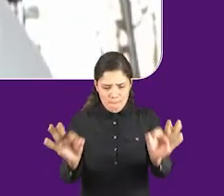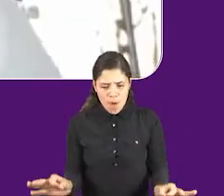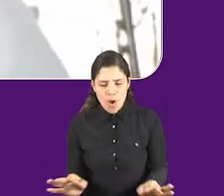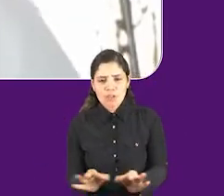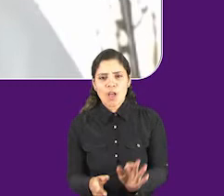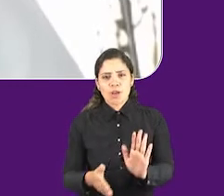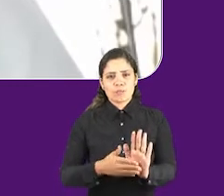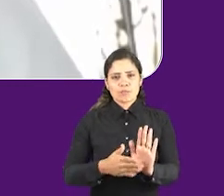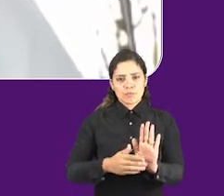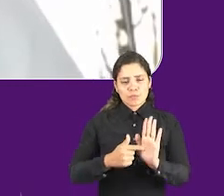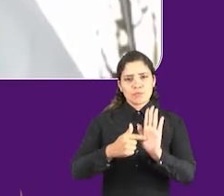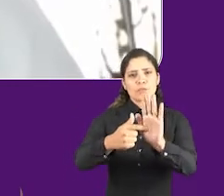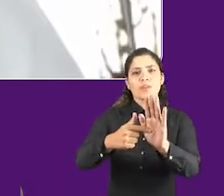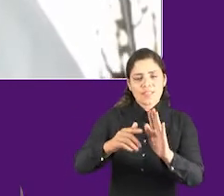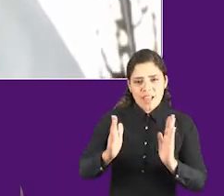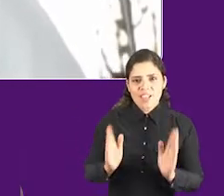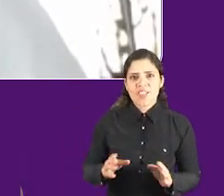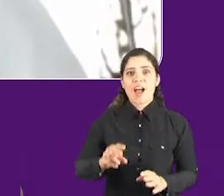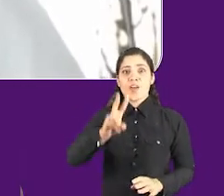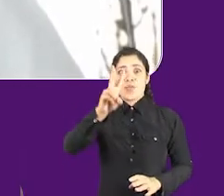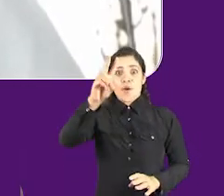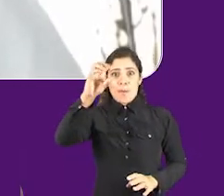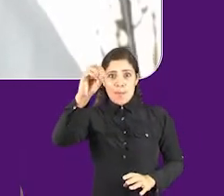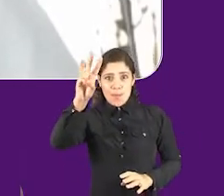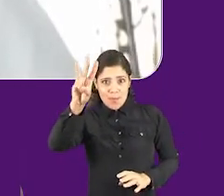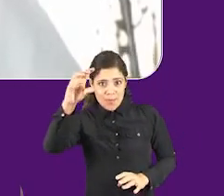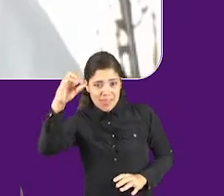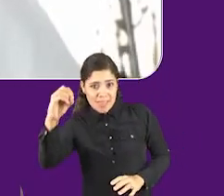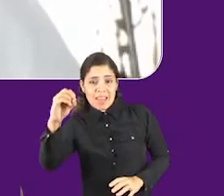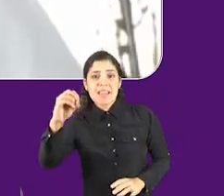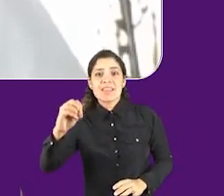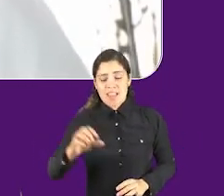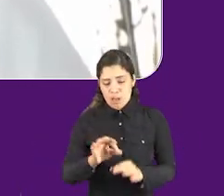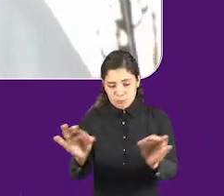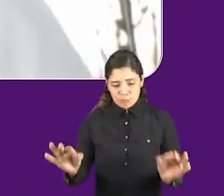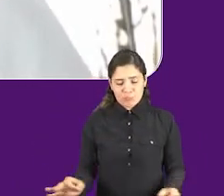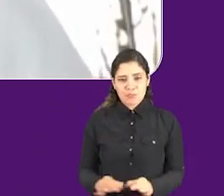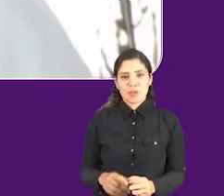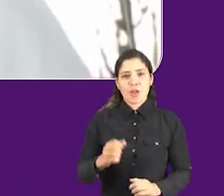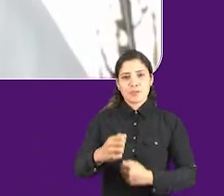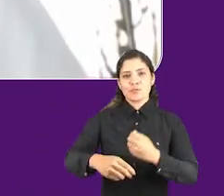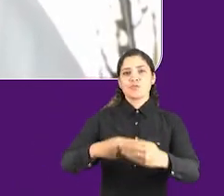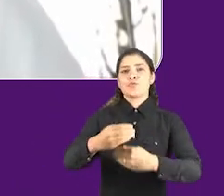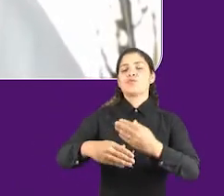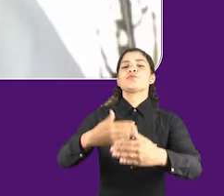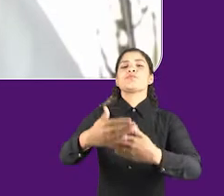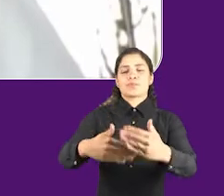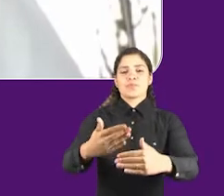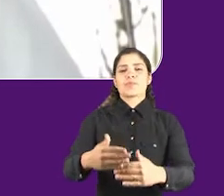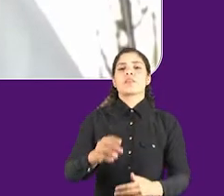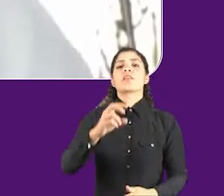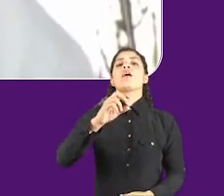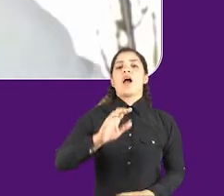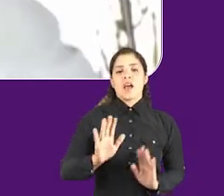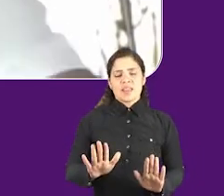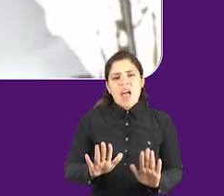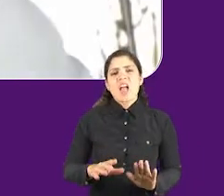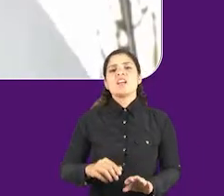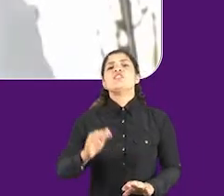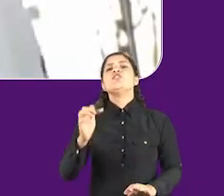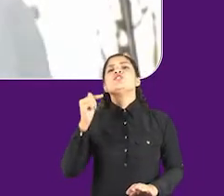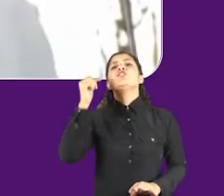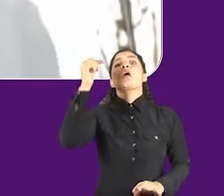juntos até chegar em 2050 atualização carbono e uma jornada longa complicada é que vai mobilizar